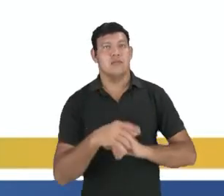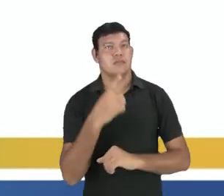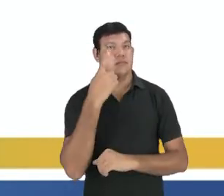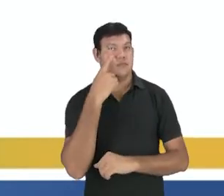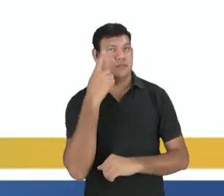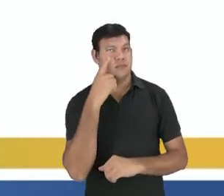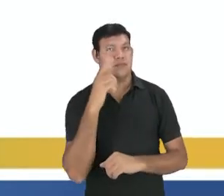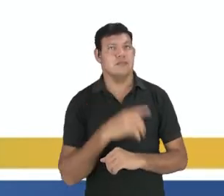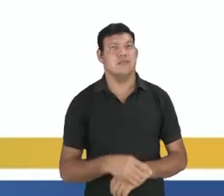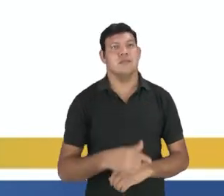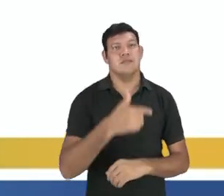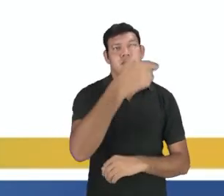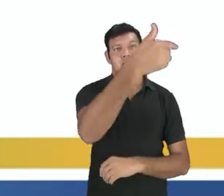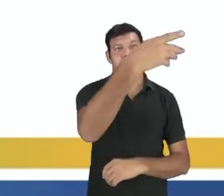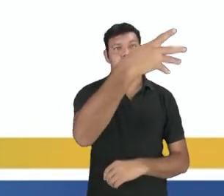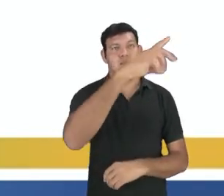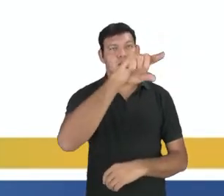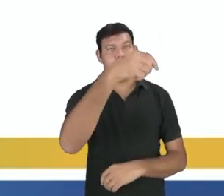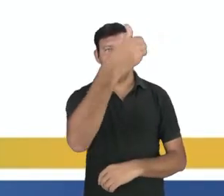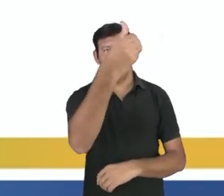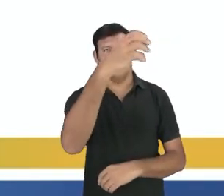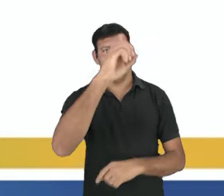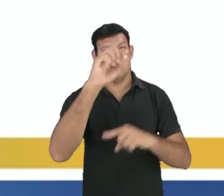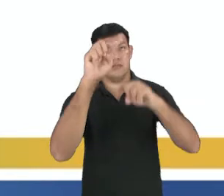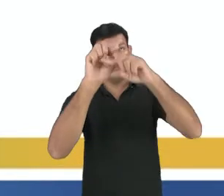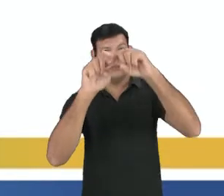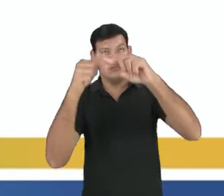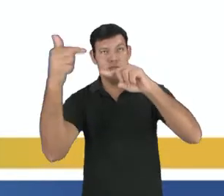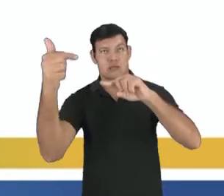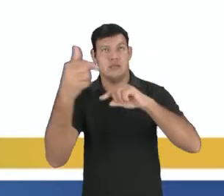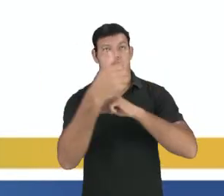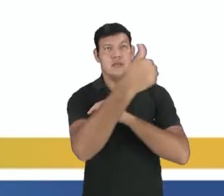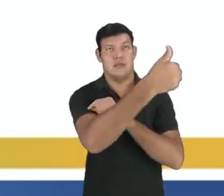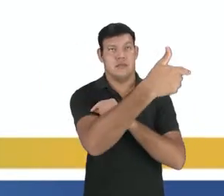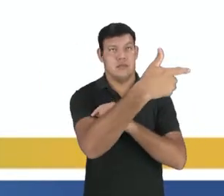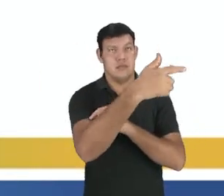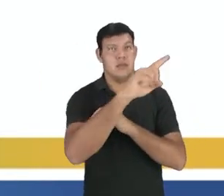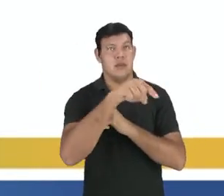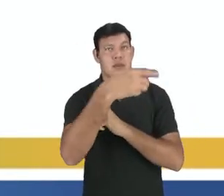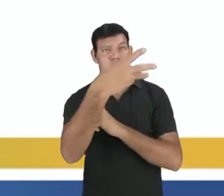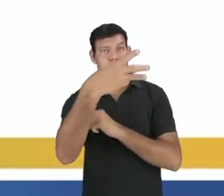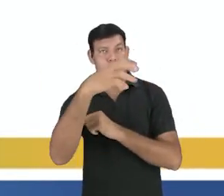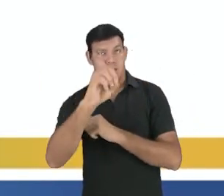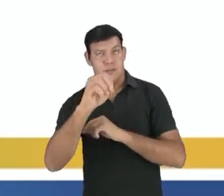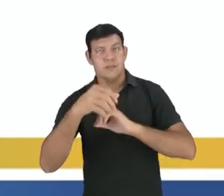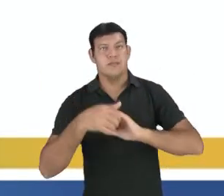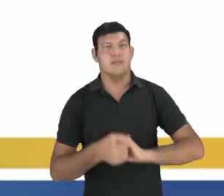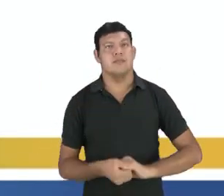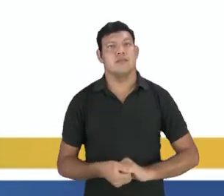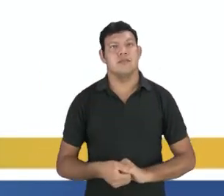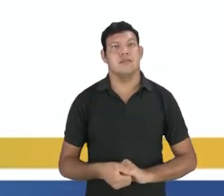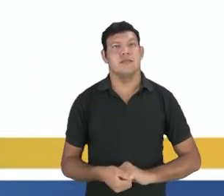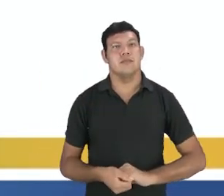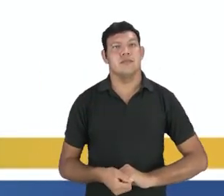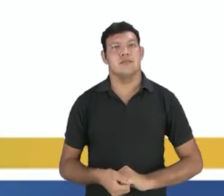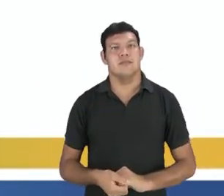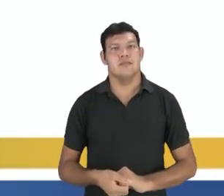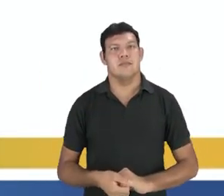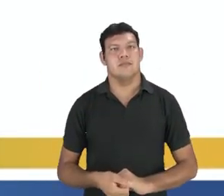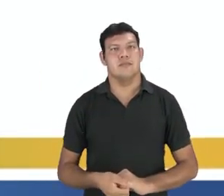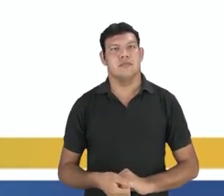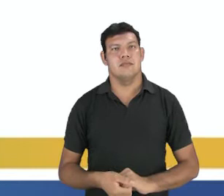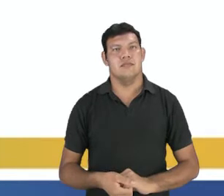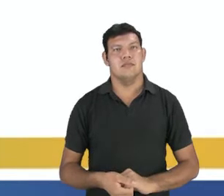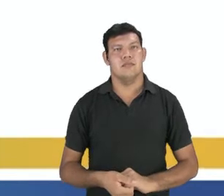aqui? 24 e 60 dividido por 2, então 24 dividido por 2, 12, 60 dividido por